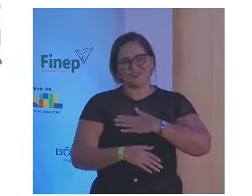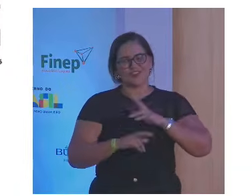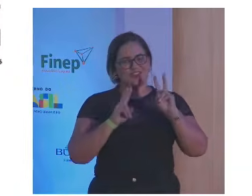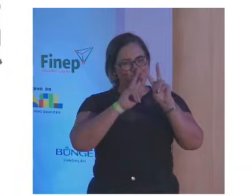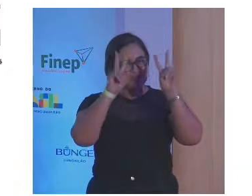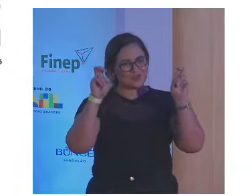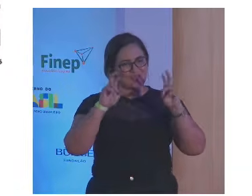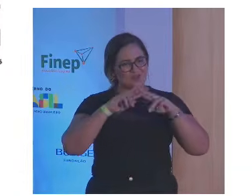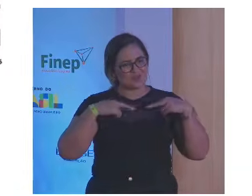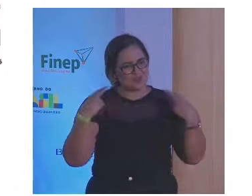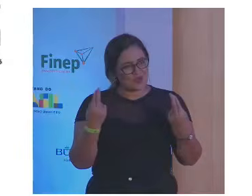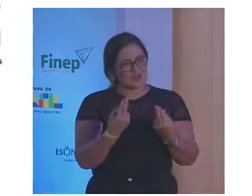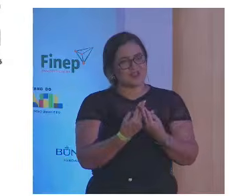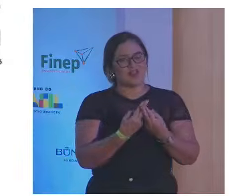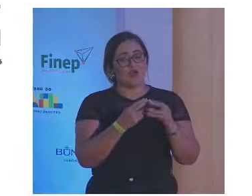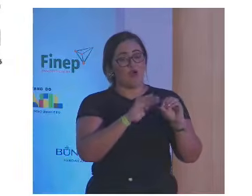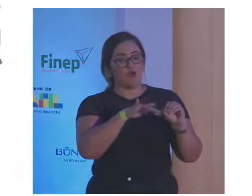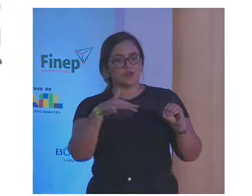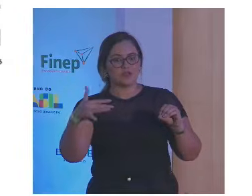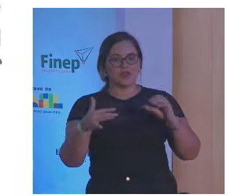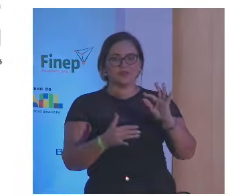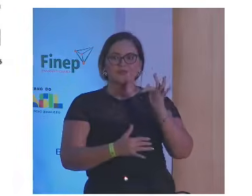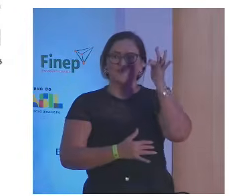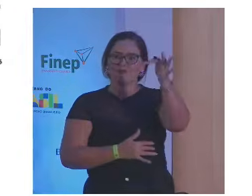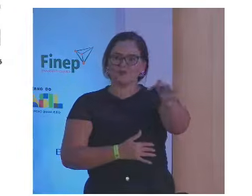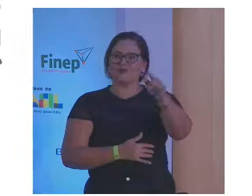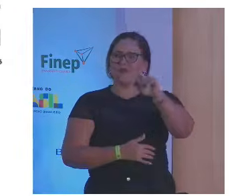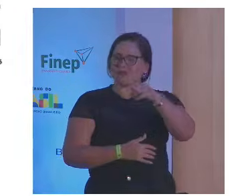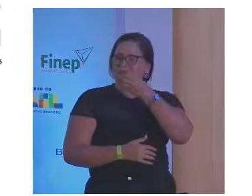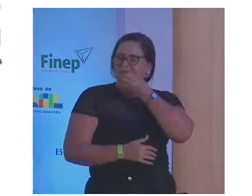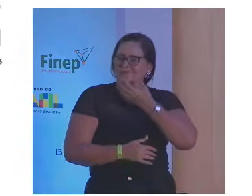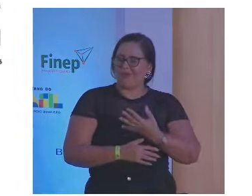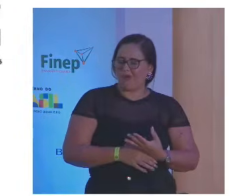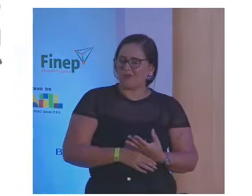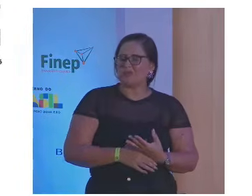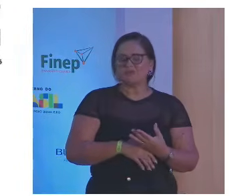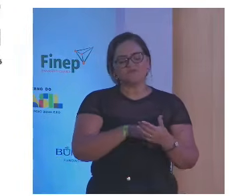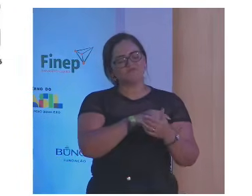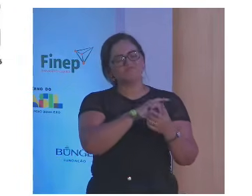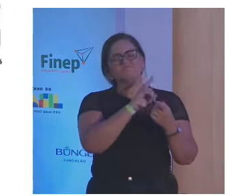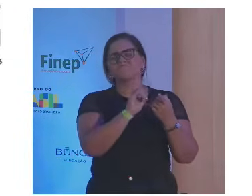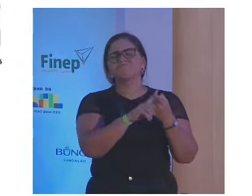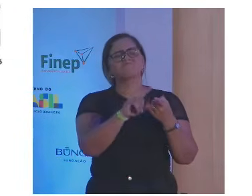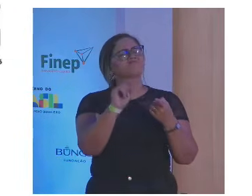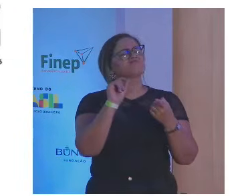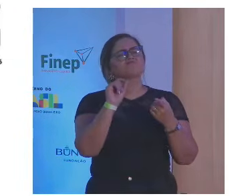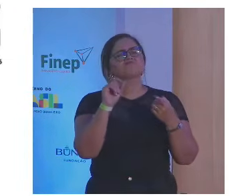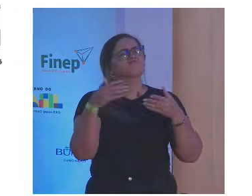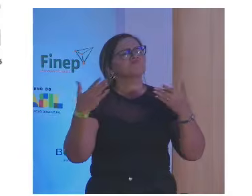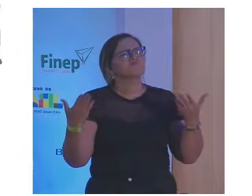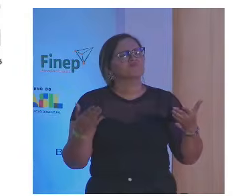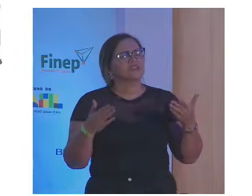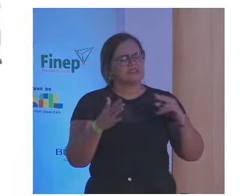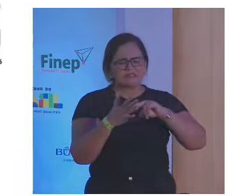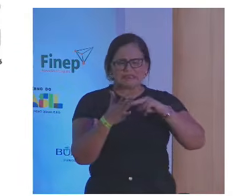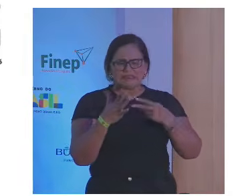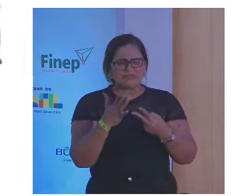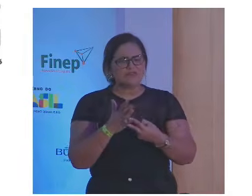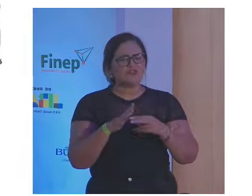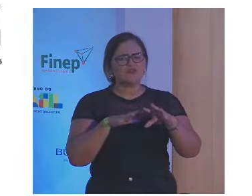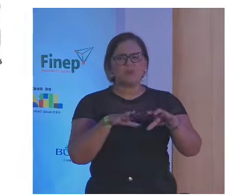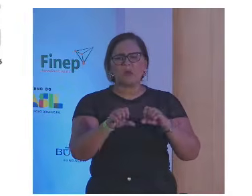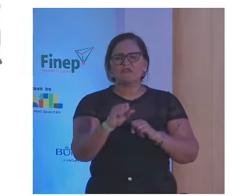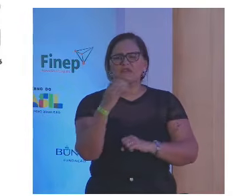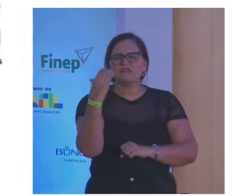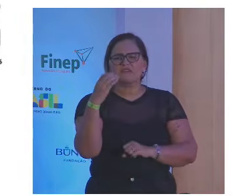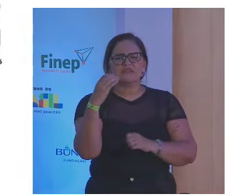tema da reunião, o Oceano do Amanhã. É muito propício. Então, primeiro, o que diabos é diplomacia científica e do que a